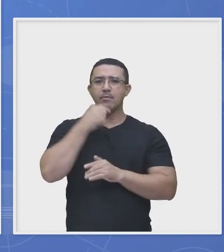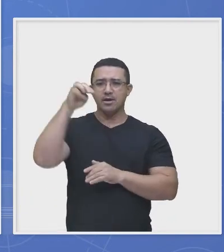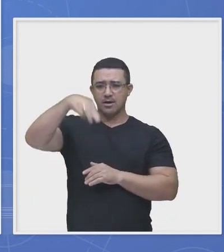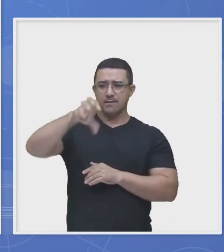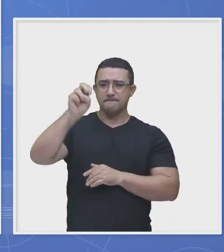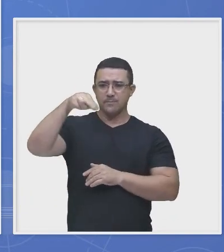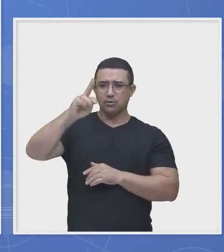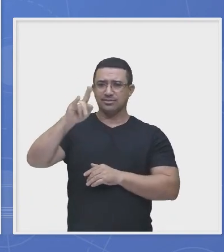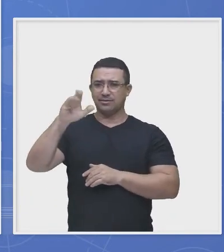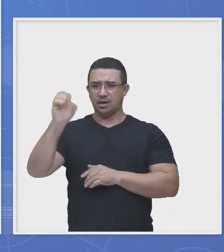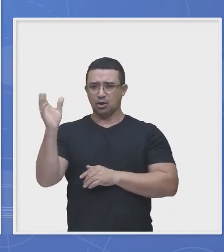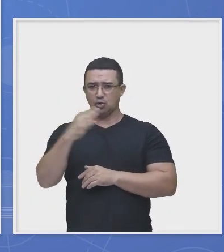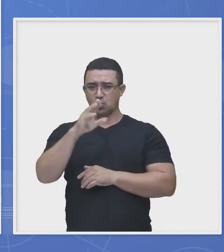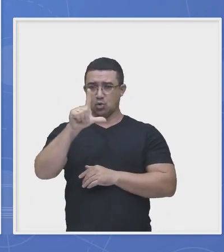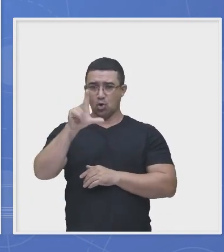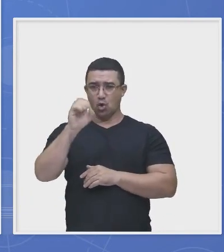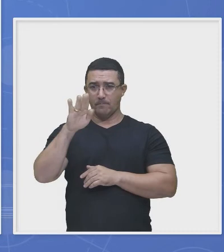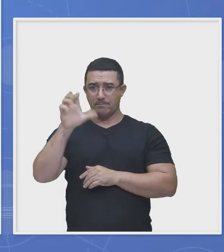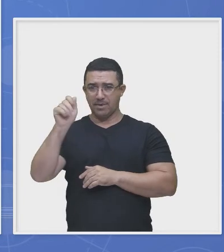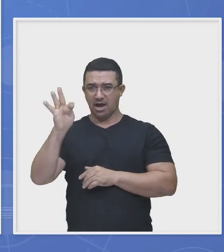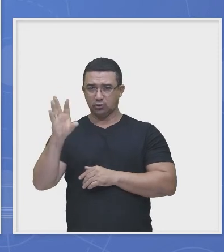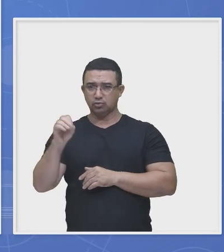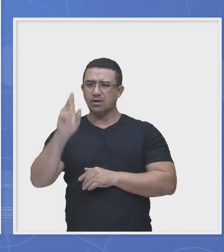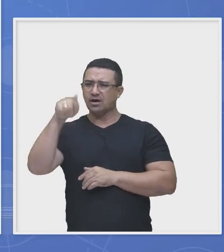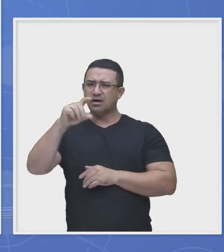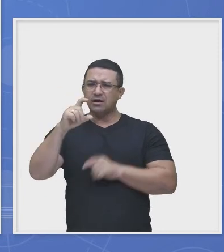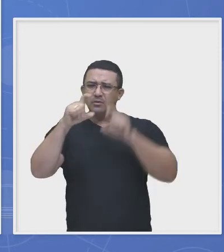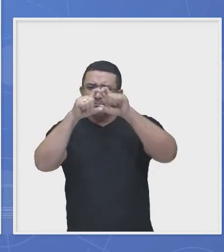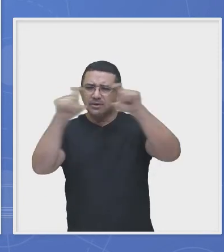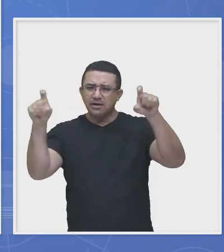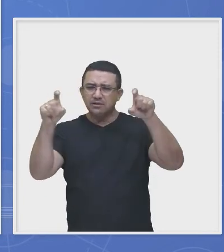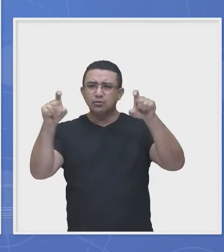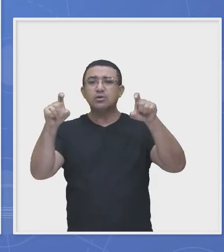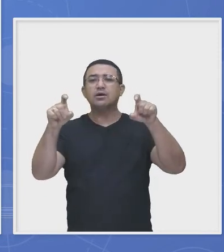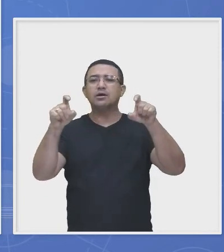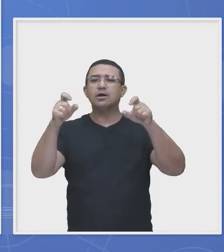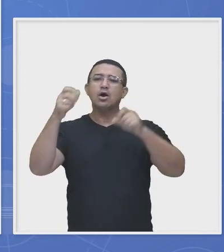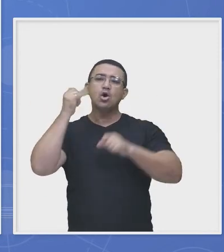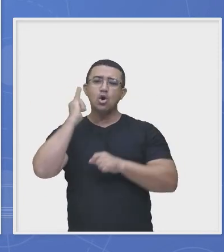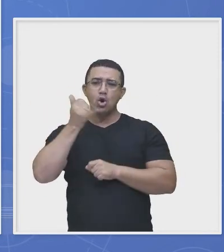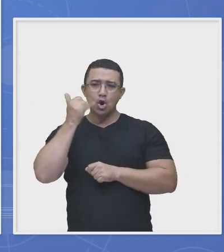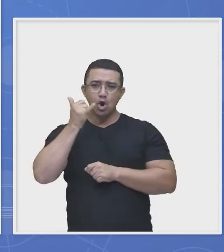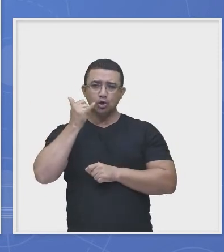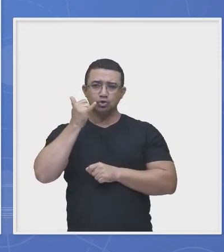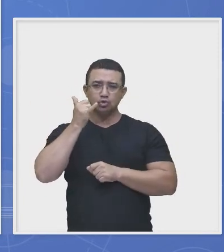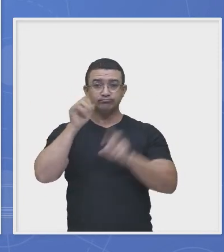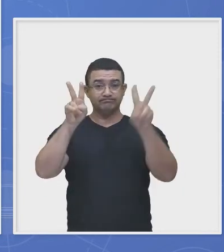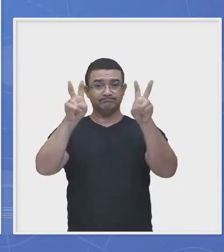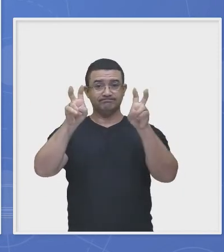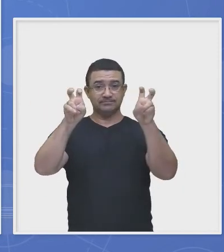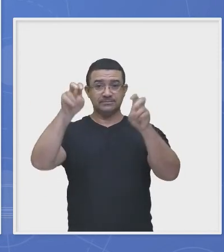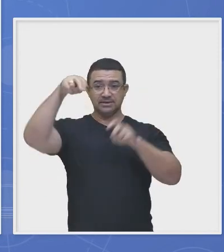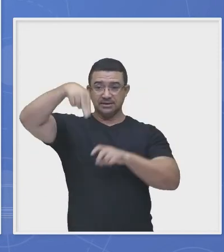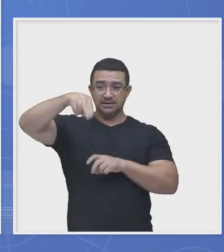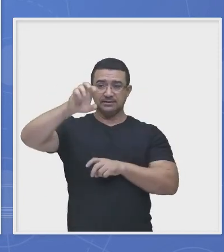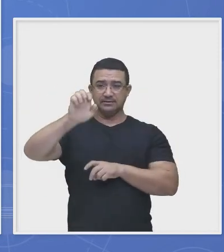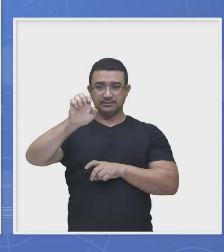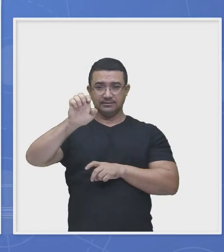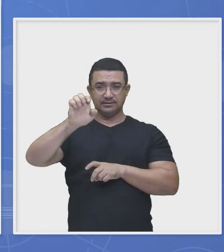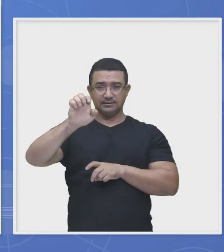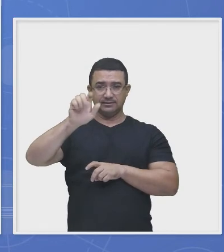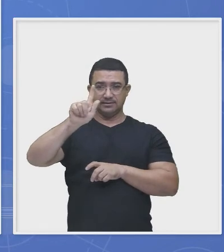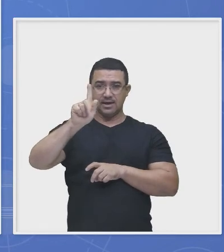responder a questão, temos que ler esse texto. É um fragmento do conto Negrinha, certo, gente? É um conto muito bonito